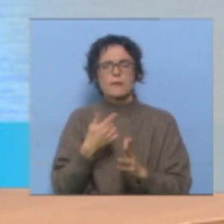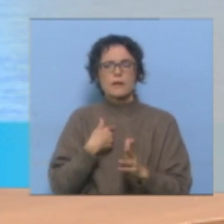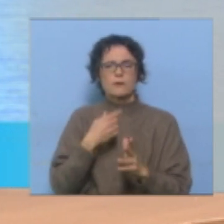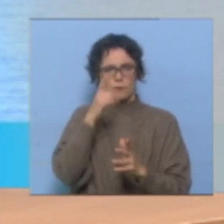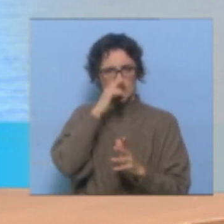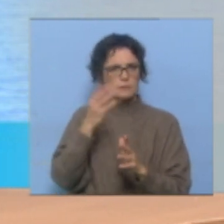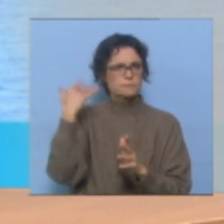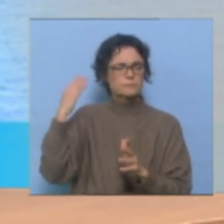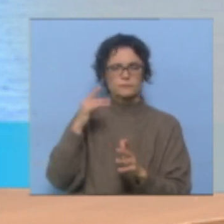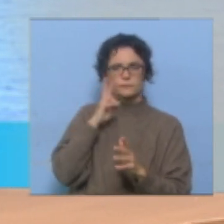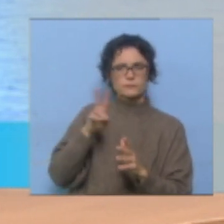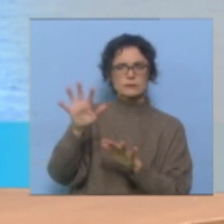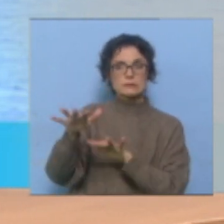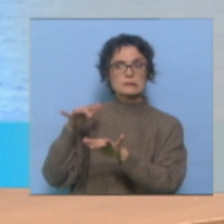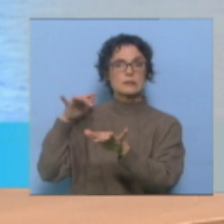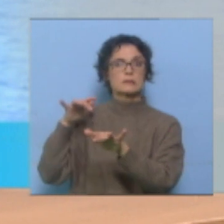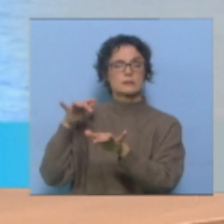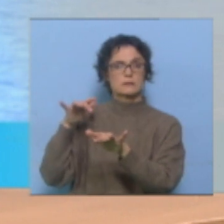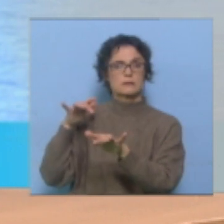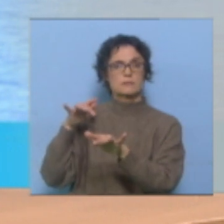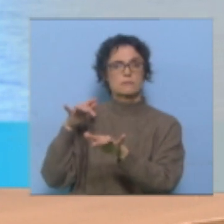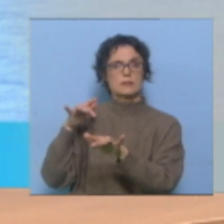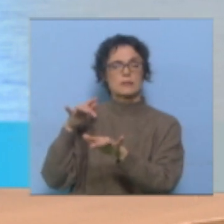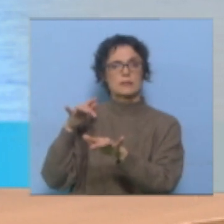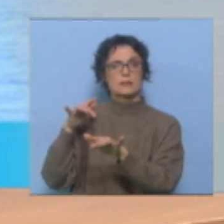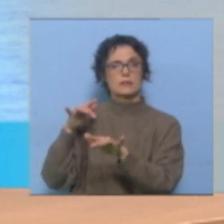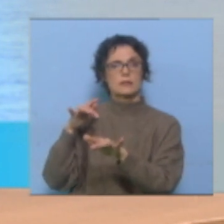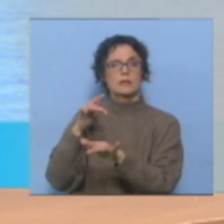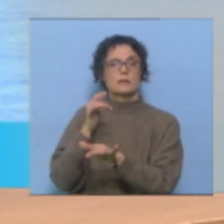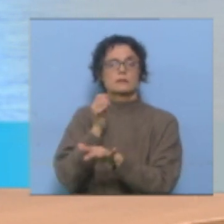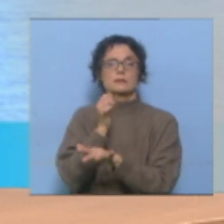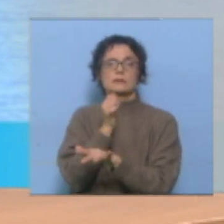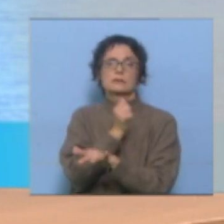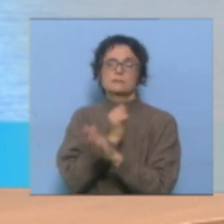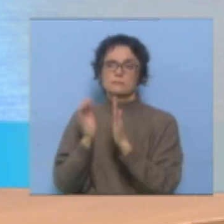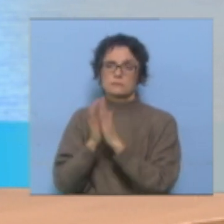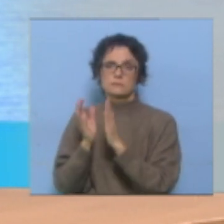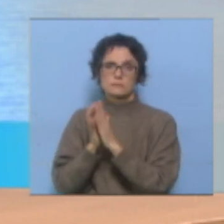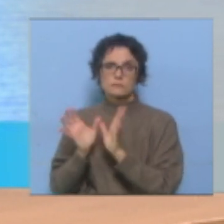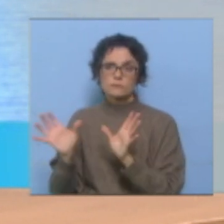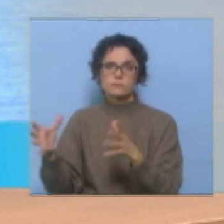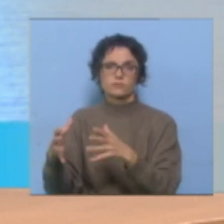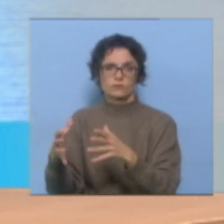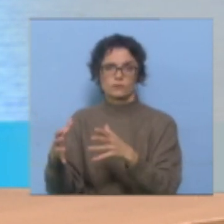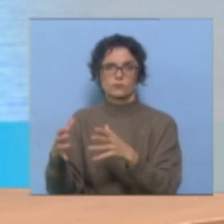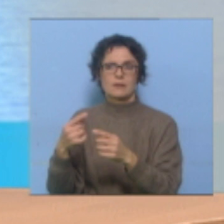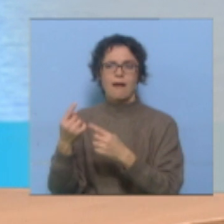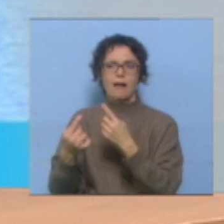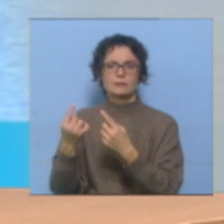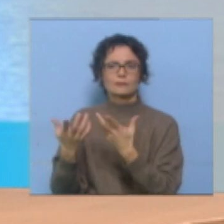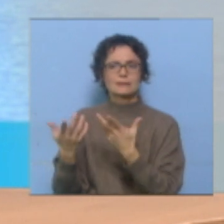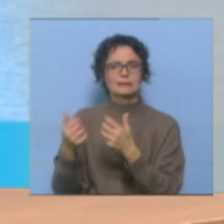Diocesana como algo que não cabia numa igreja que tinha a sua hierarquia, as suas